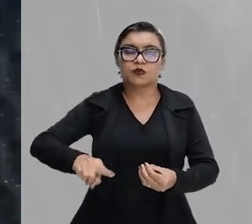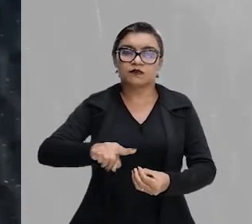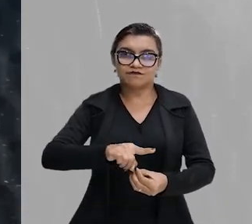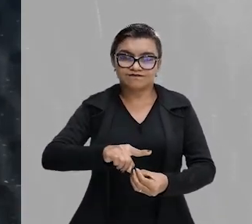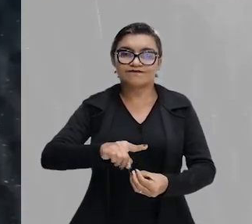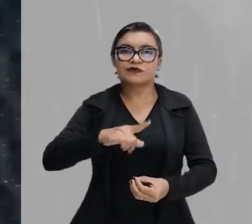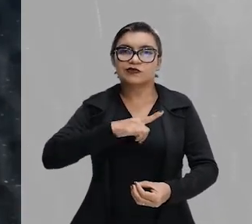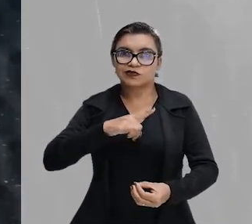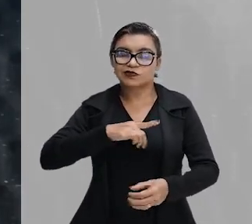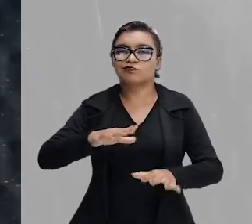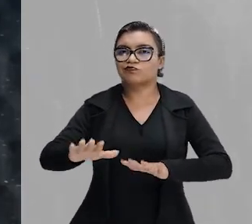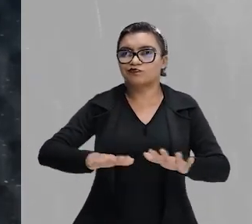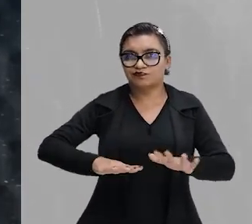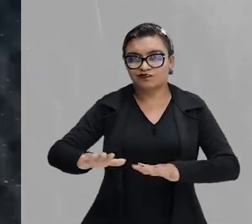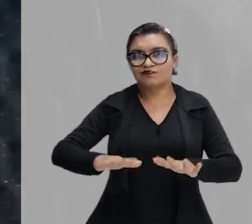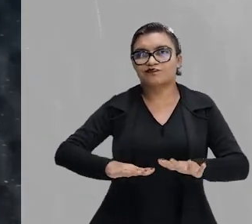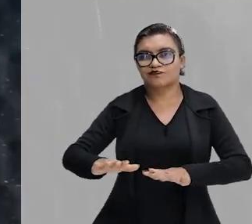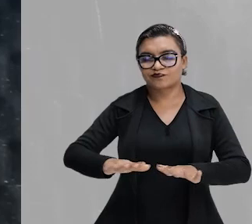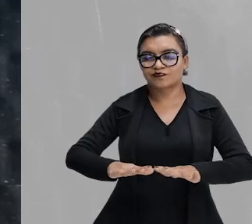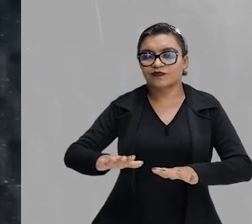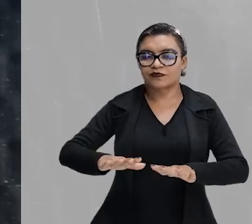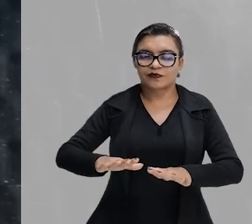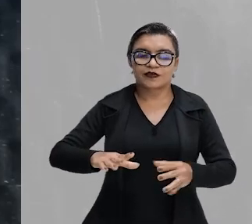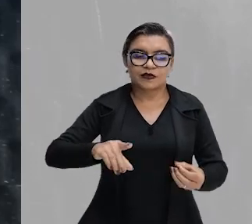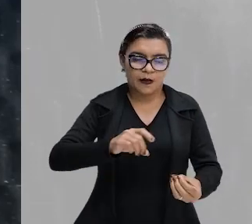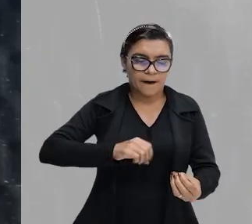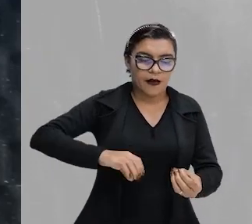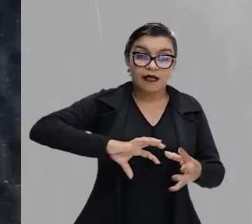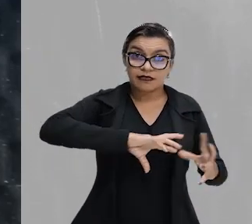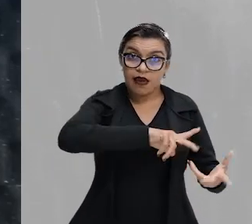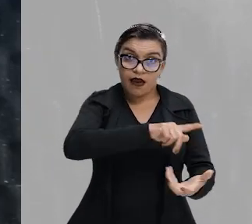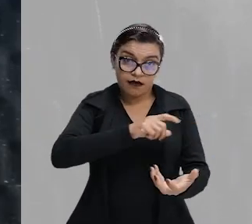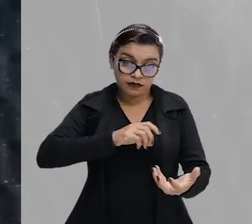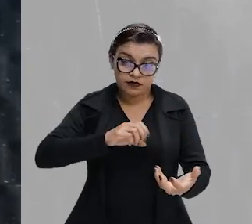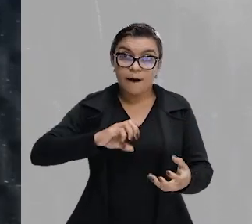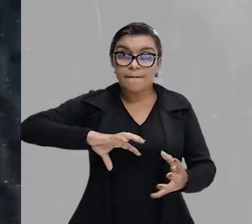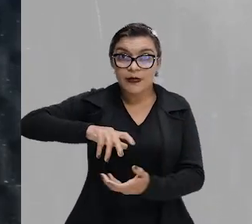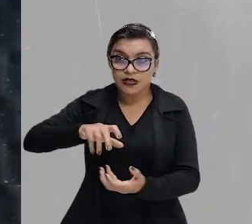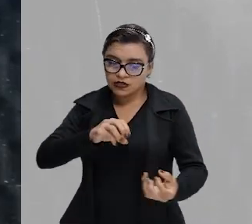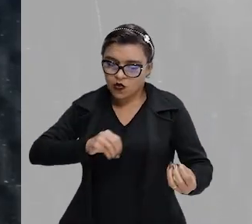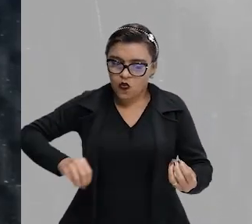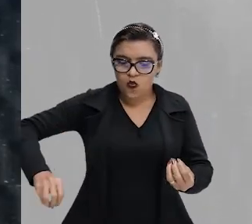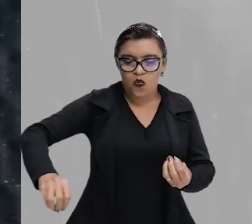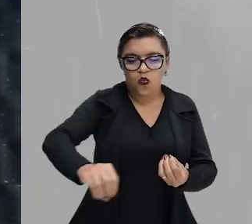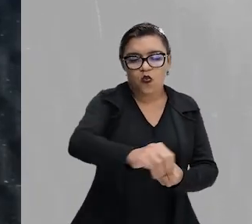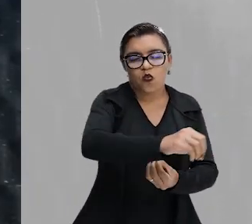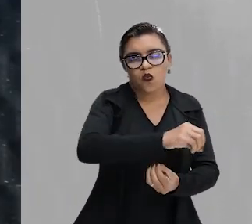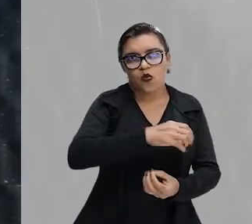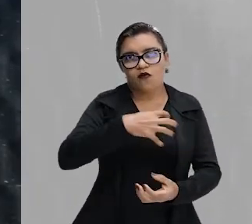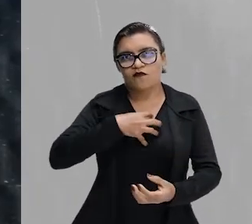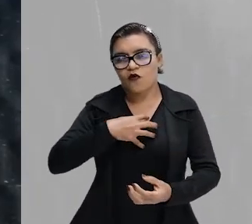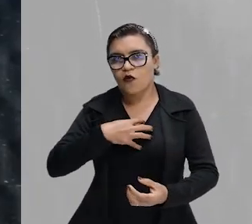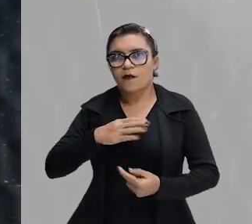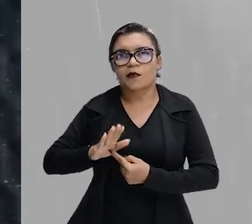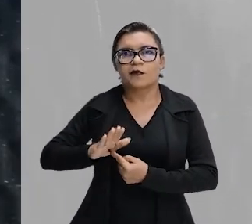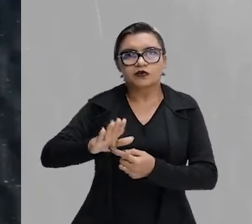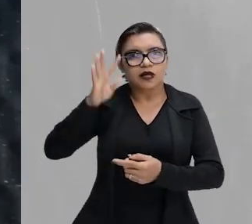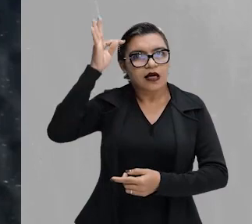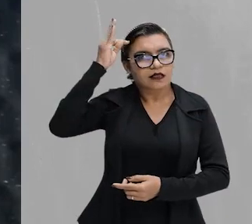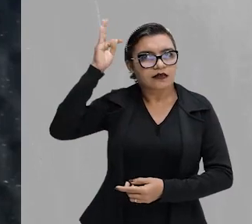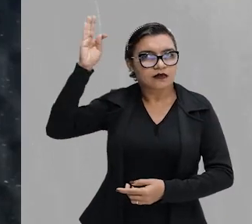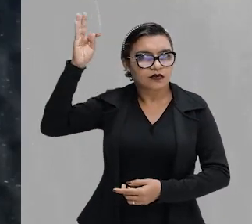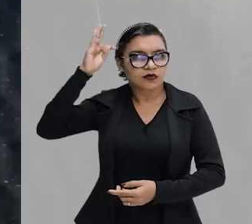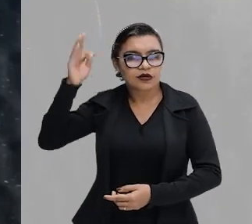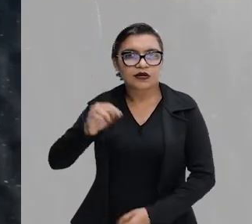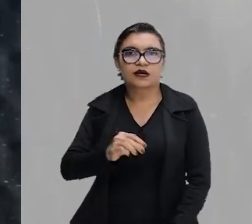e faziam um movimento ali em torno da Terra, ok? Então, essa era a forma de que a teoria